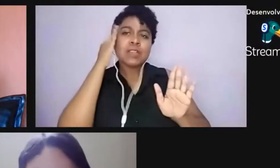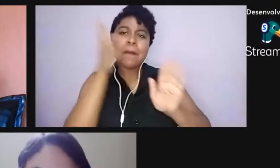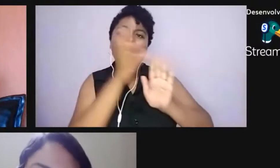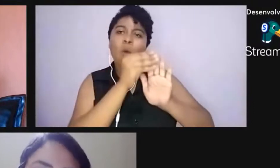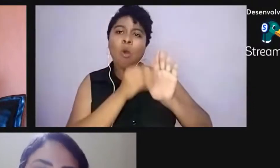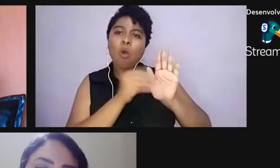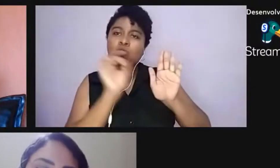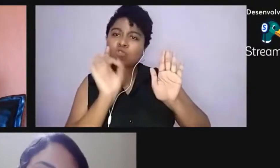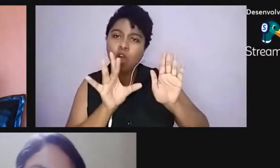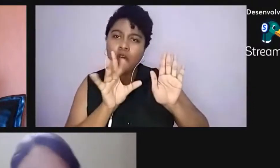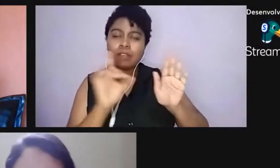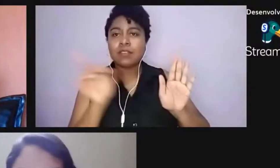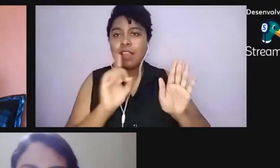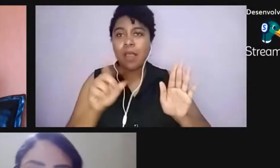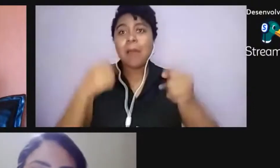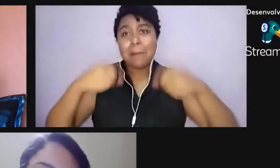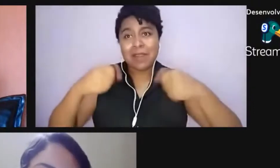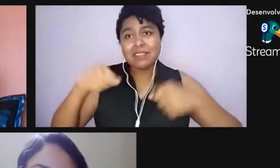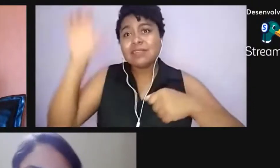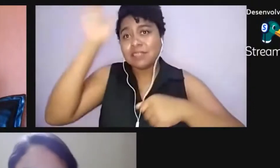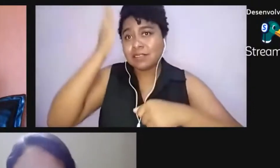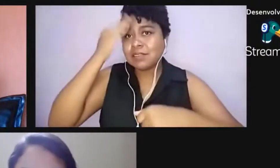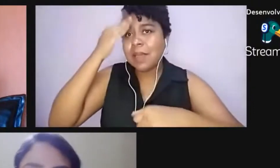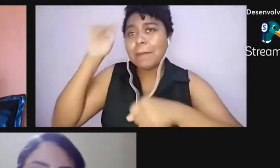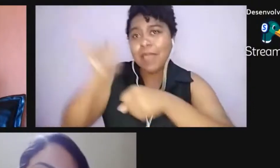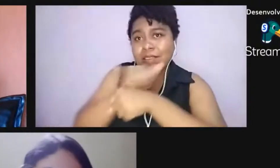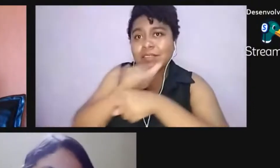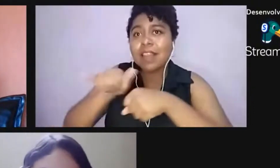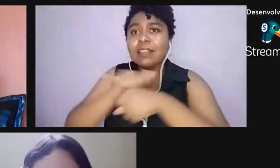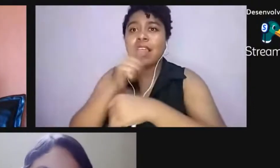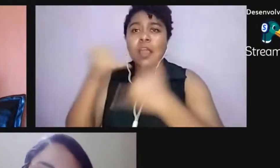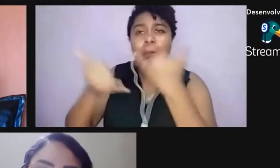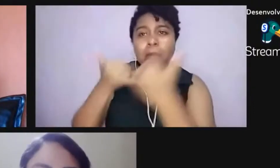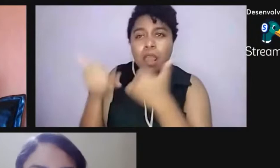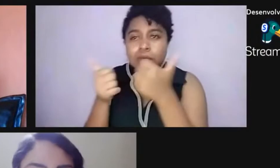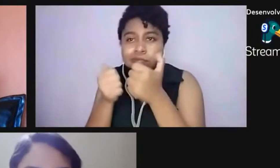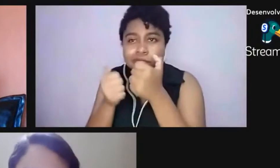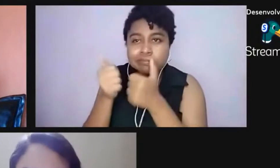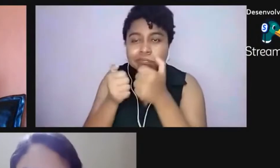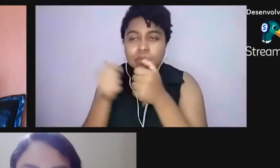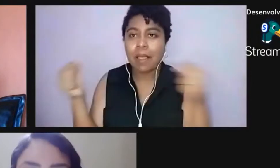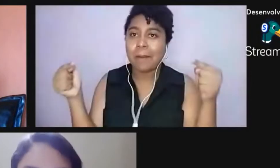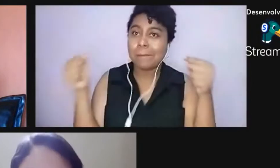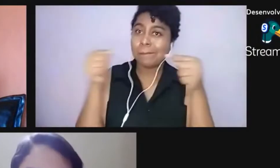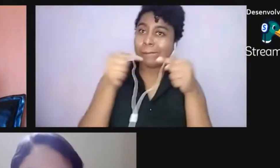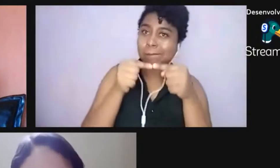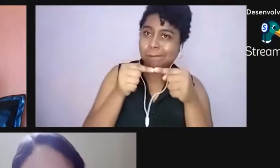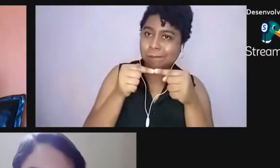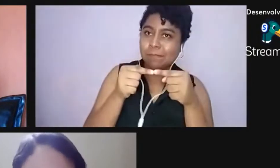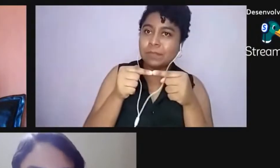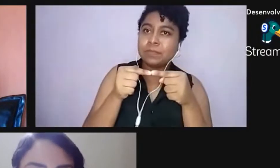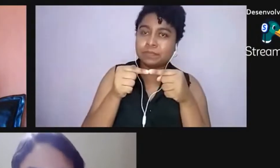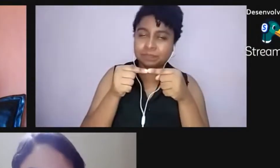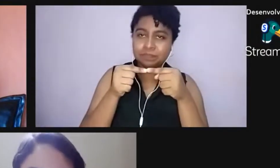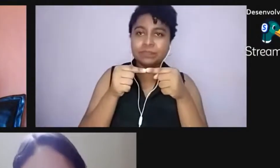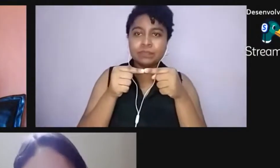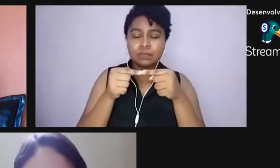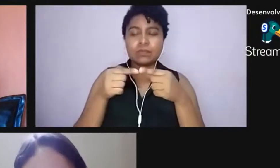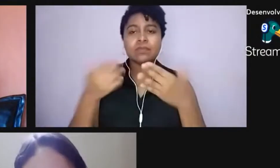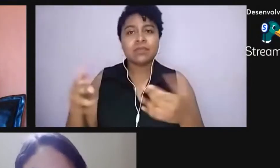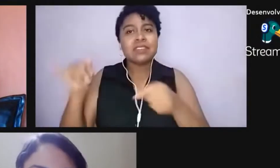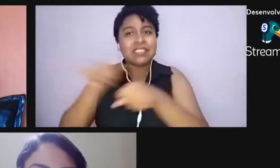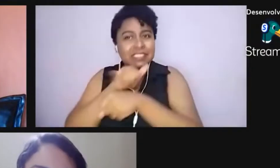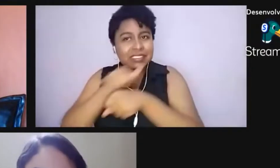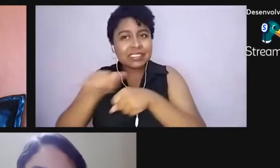também entender um pouco da estratégia, como funciona o jogo, para poder aplicar isso. Uma estratégia que demanda um pouco mais